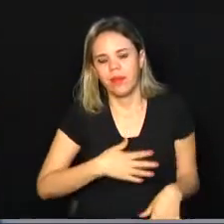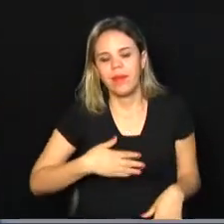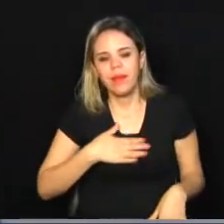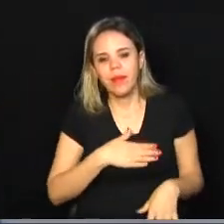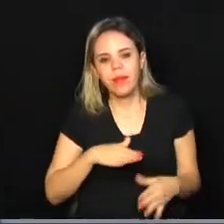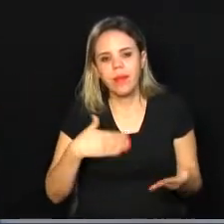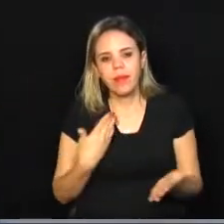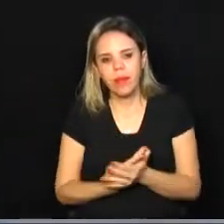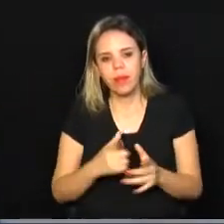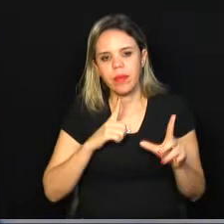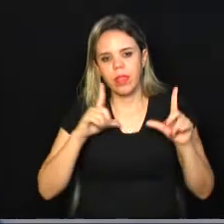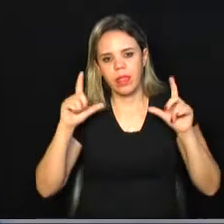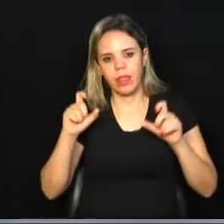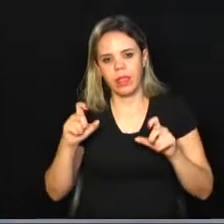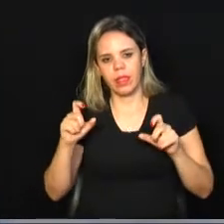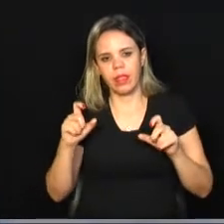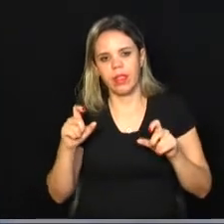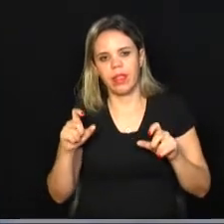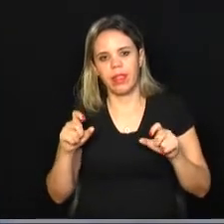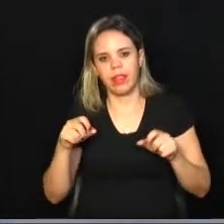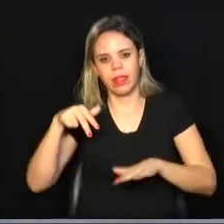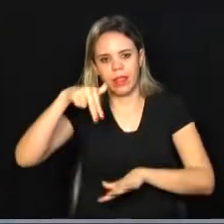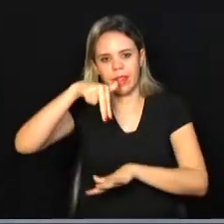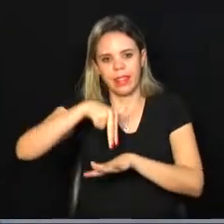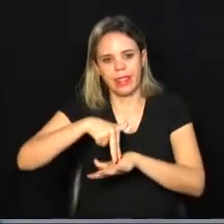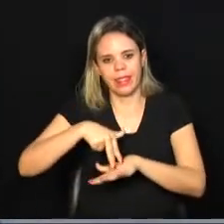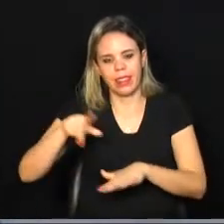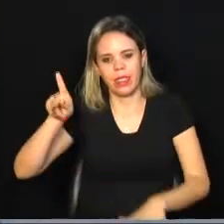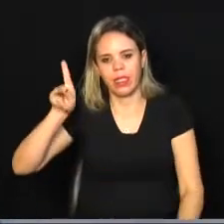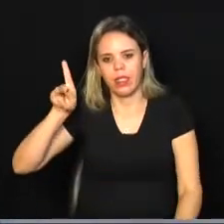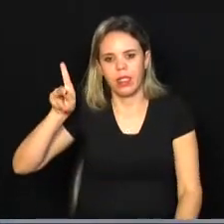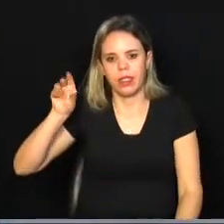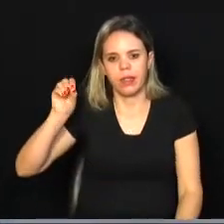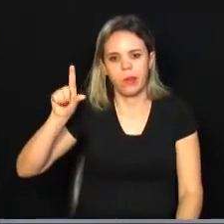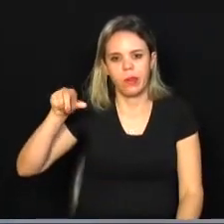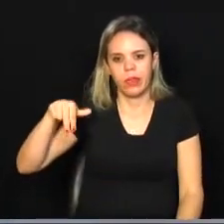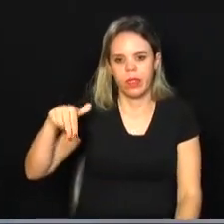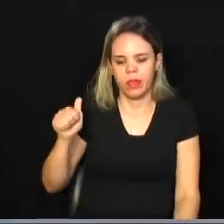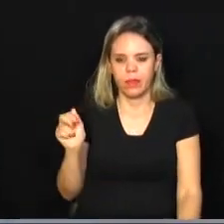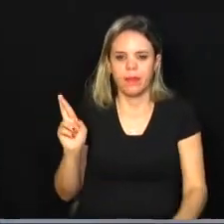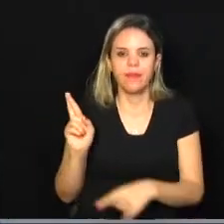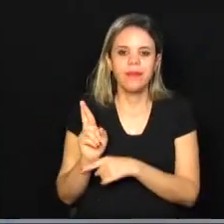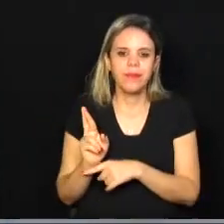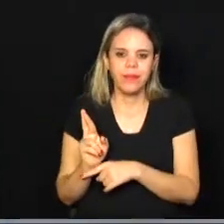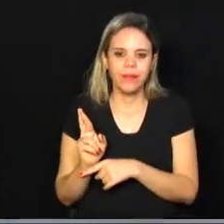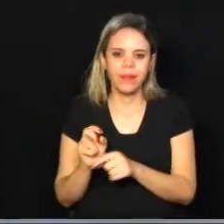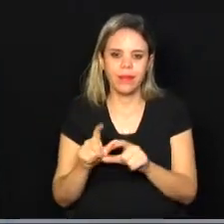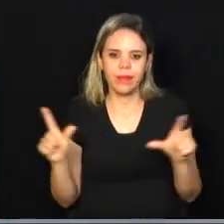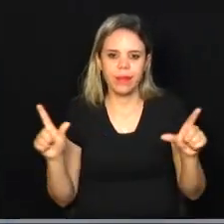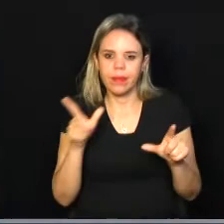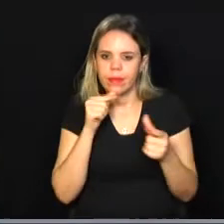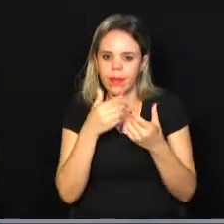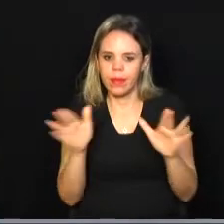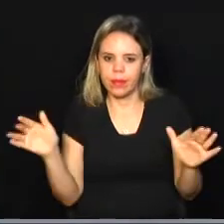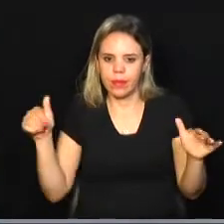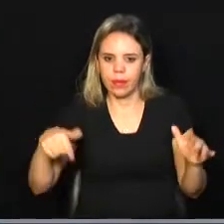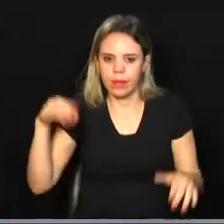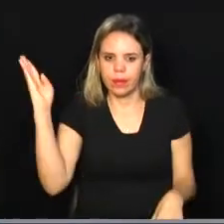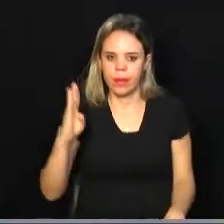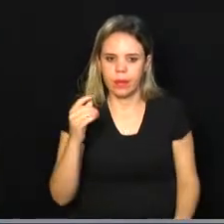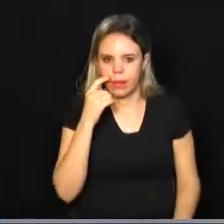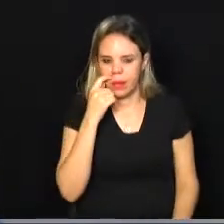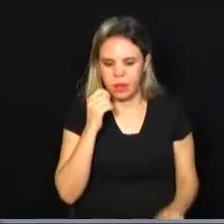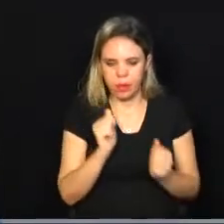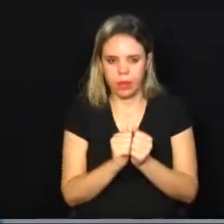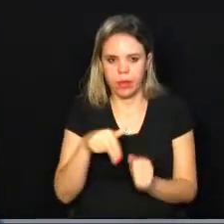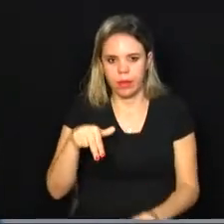Até tem uma foto num pódio do lado da Poliana, a grande referência em águas abertas aqui no Brasil, junto com a